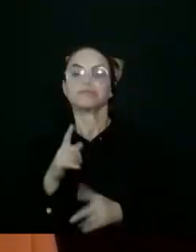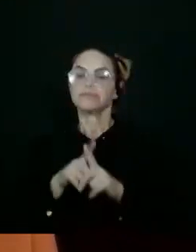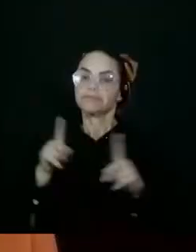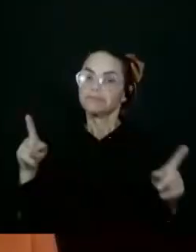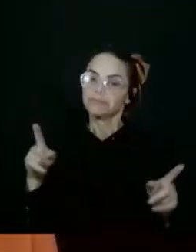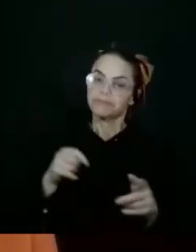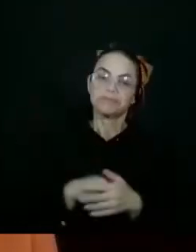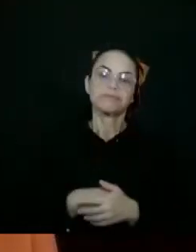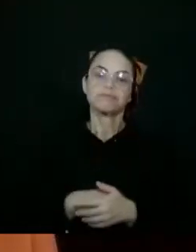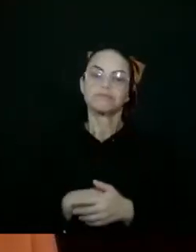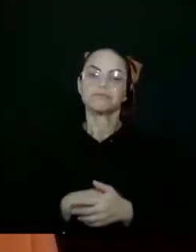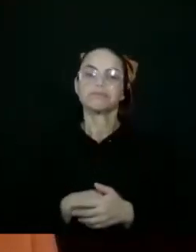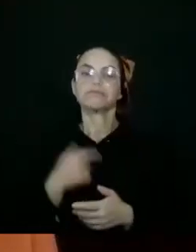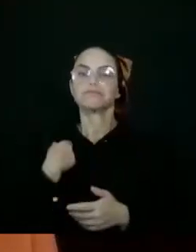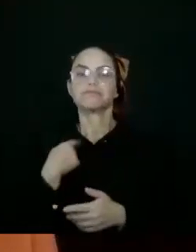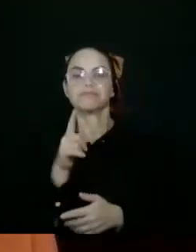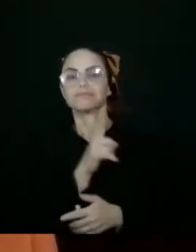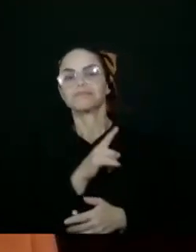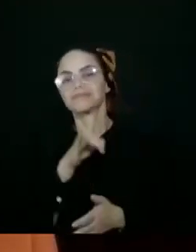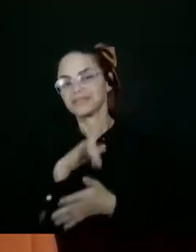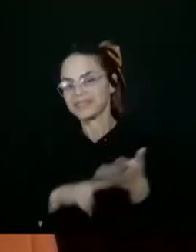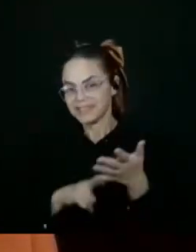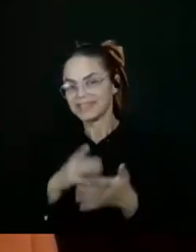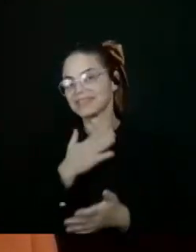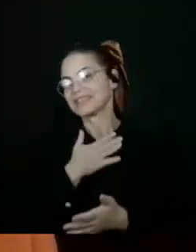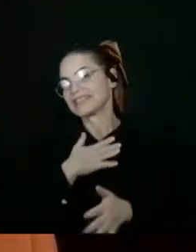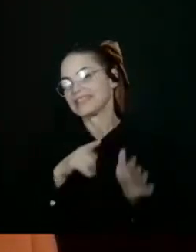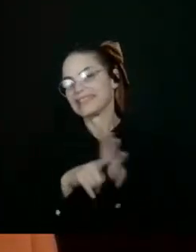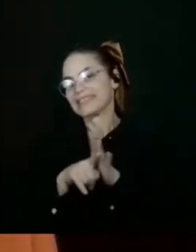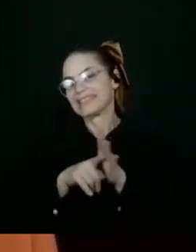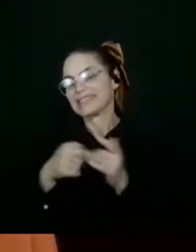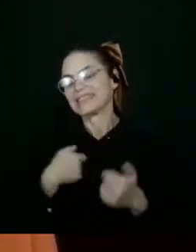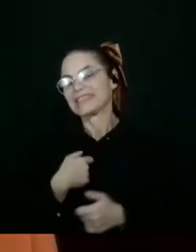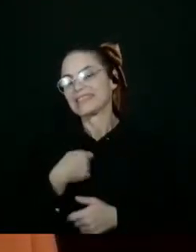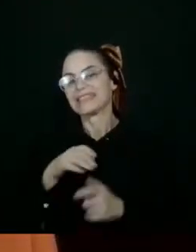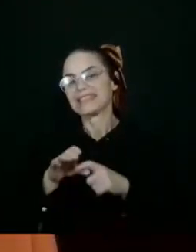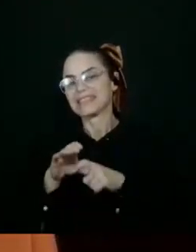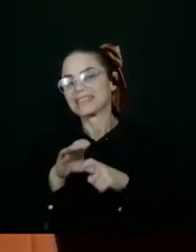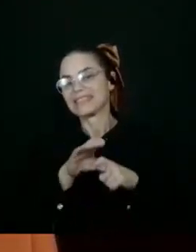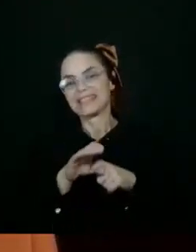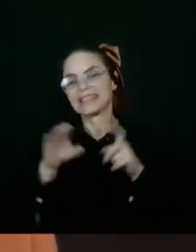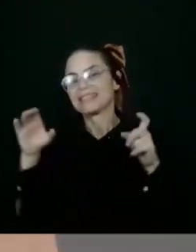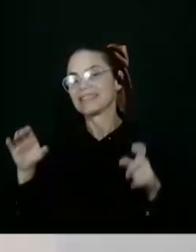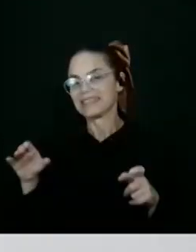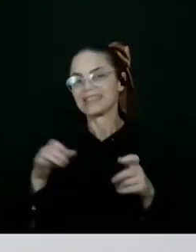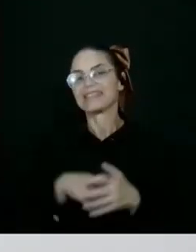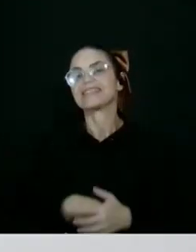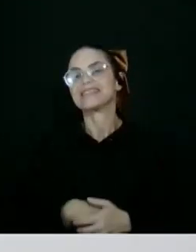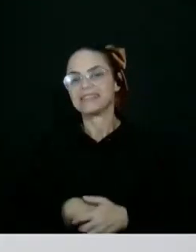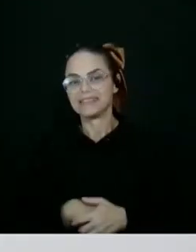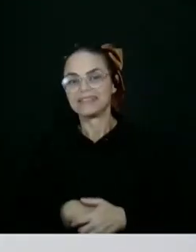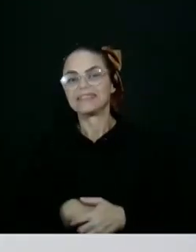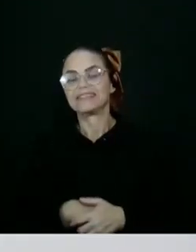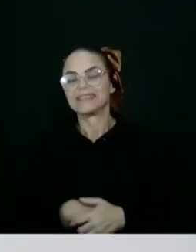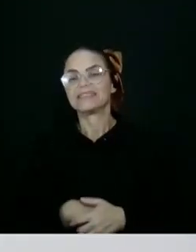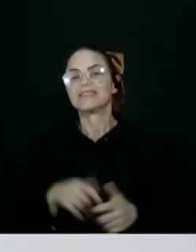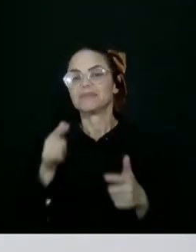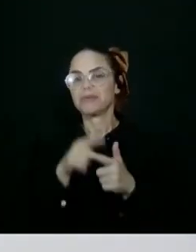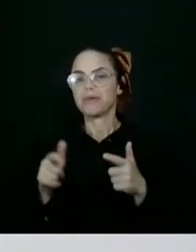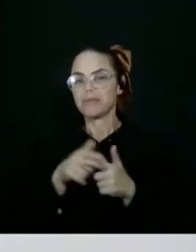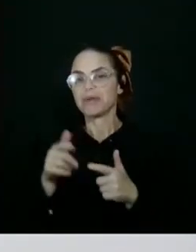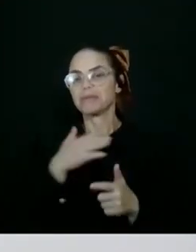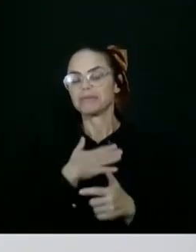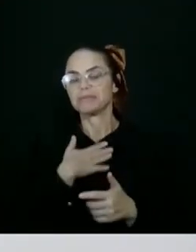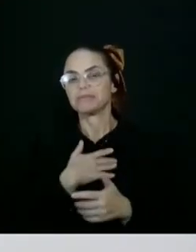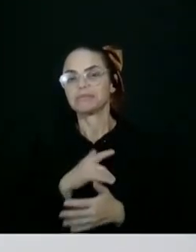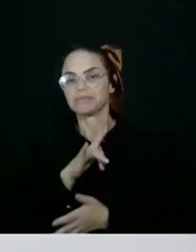entretanto, era de um exame da minha mãe que não é minha dependente. E isso acaba virando malha fina. Quais documentos